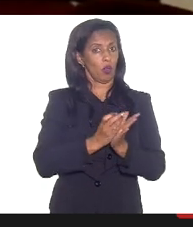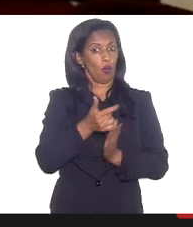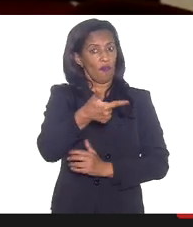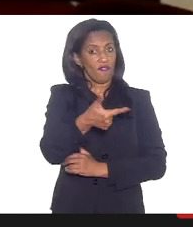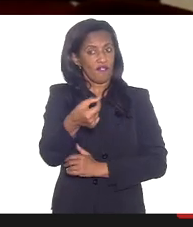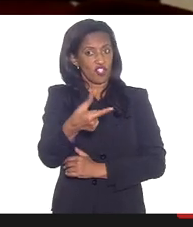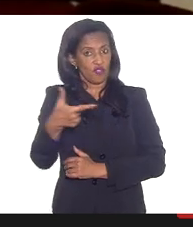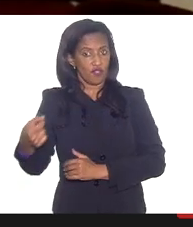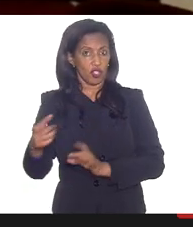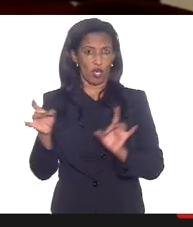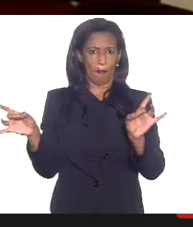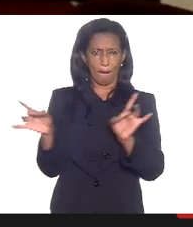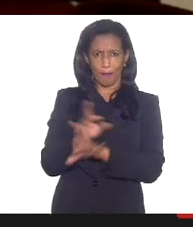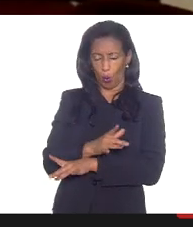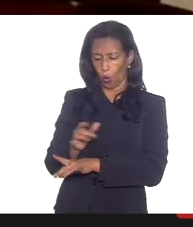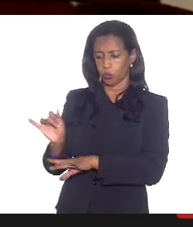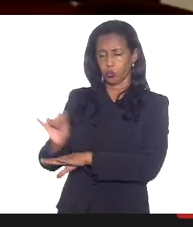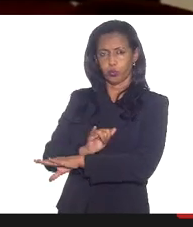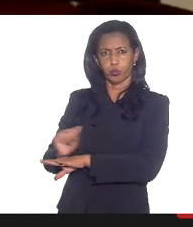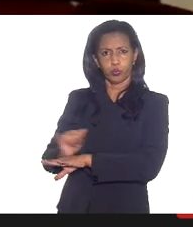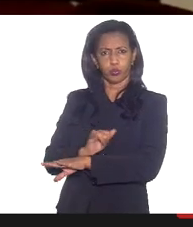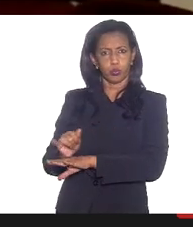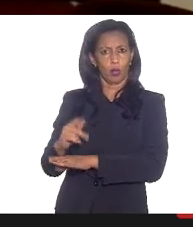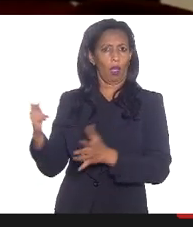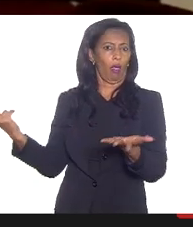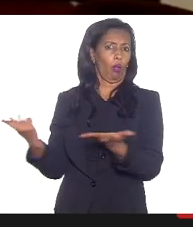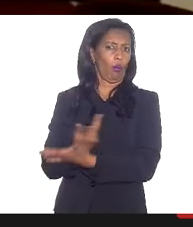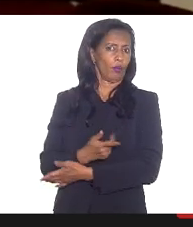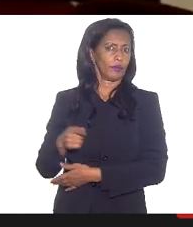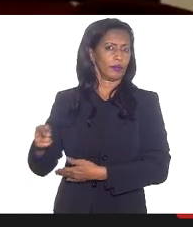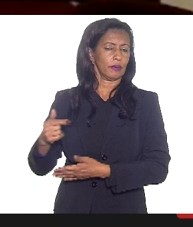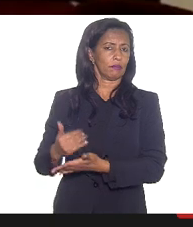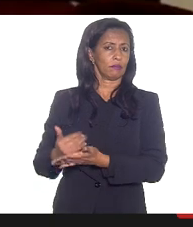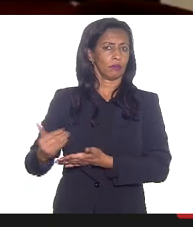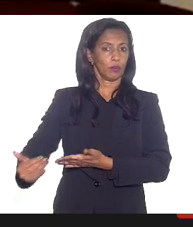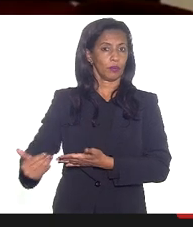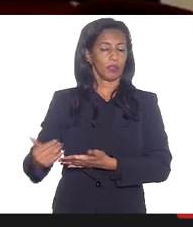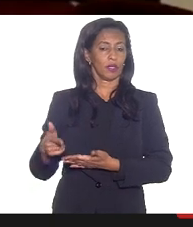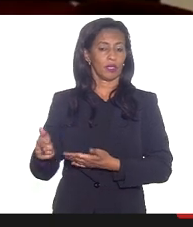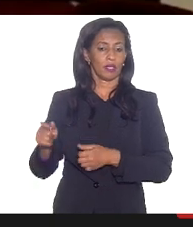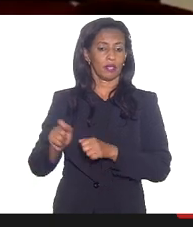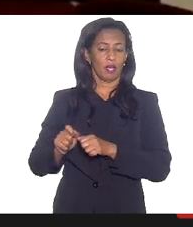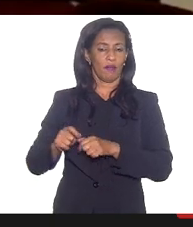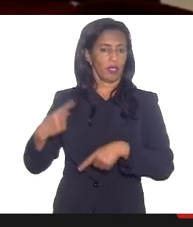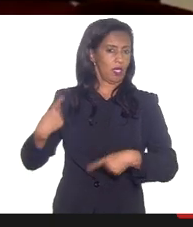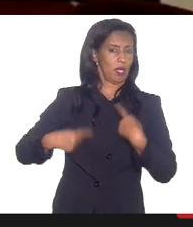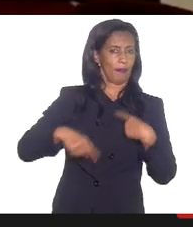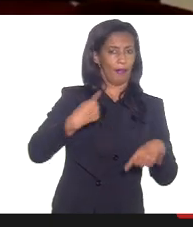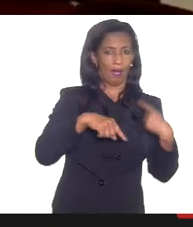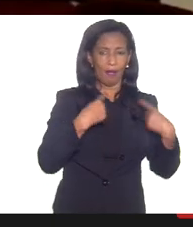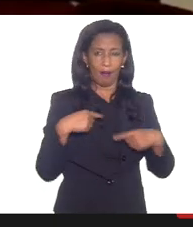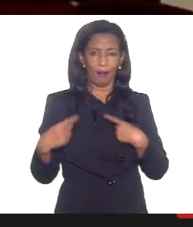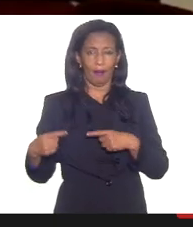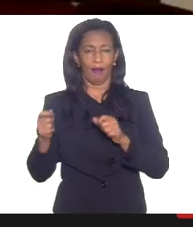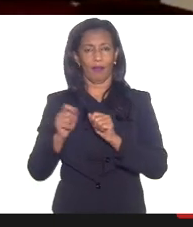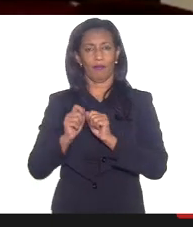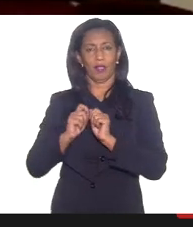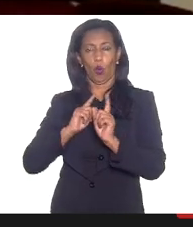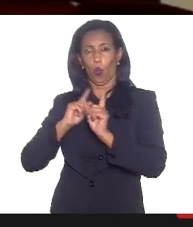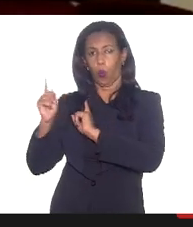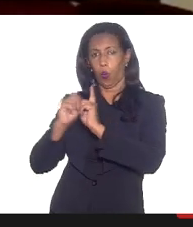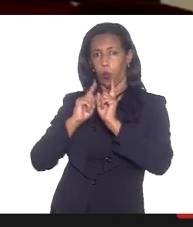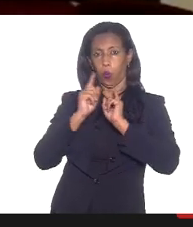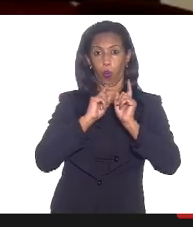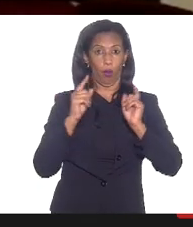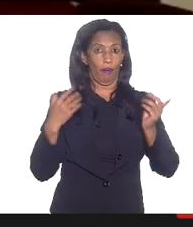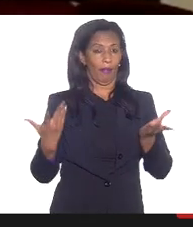2020 estava tudo planejado para que isso acontecesse, né, para que nós começássemos a série de debates, a série de discussões,